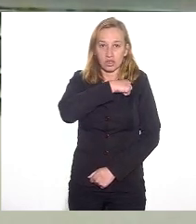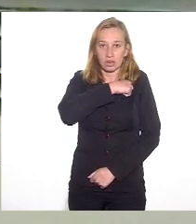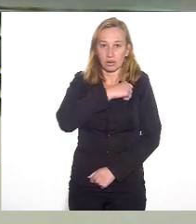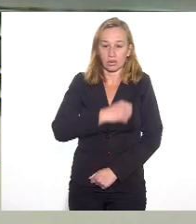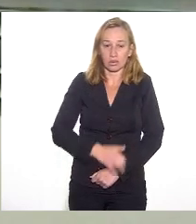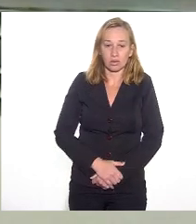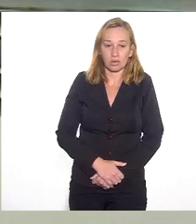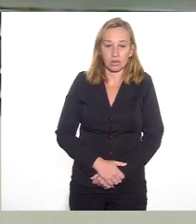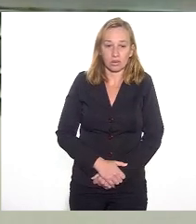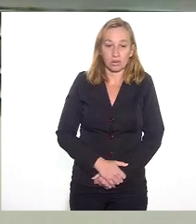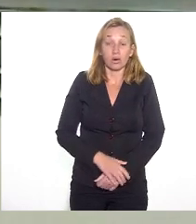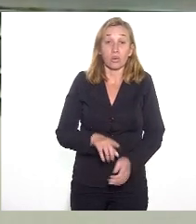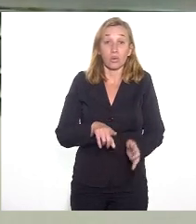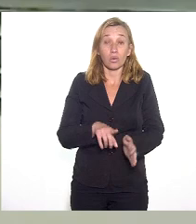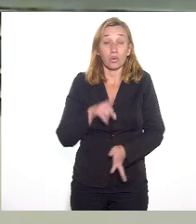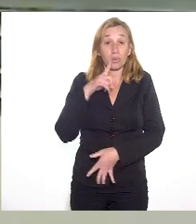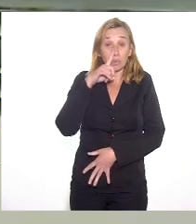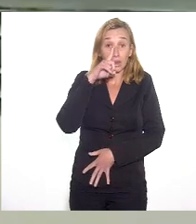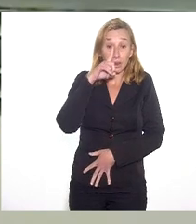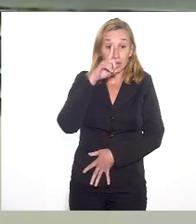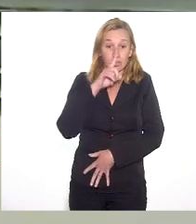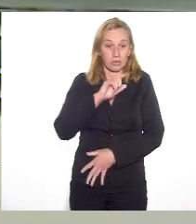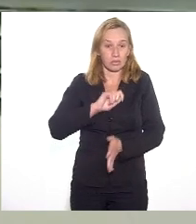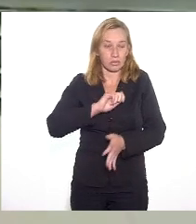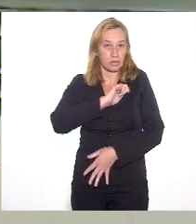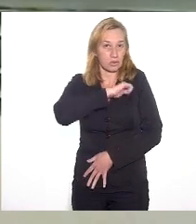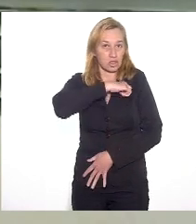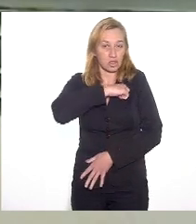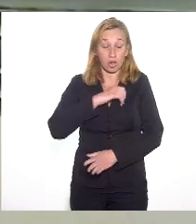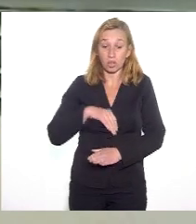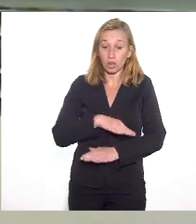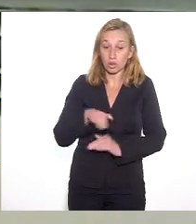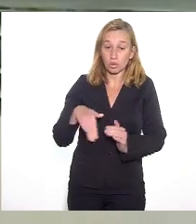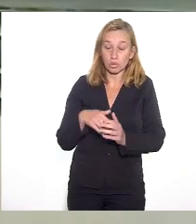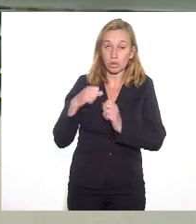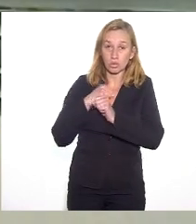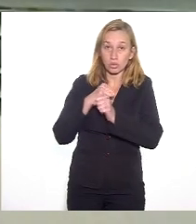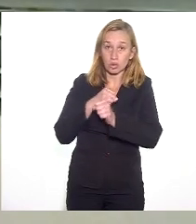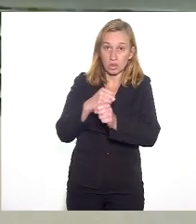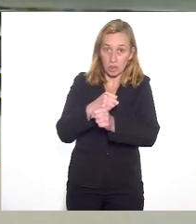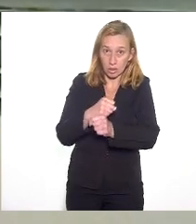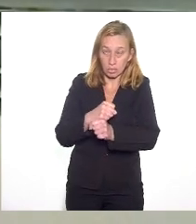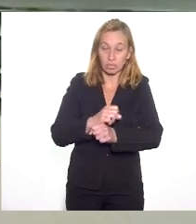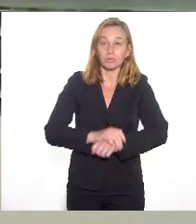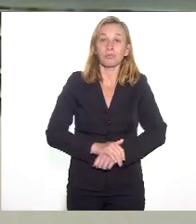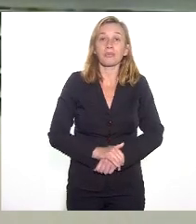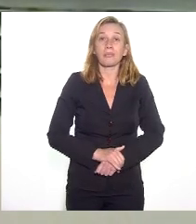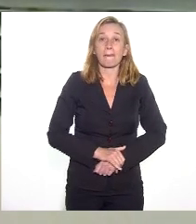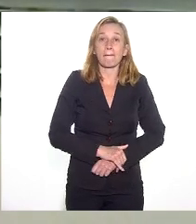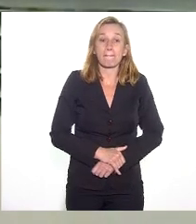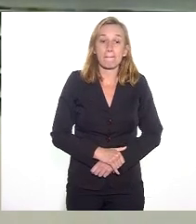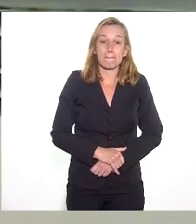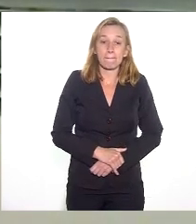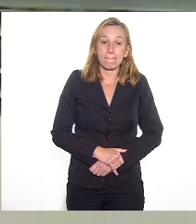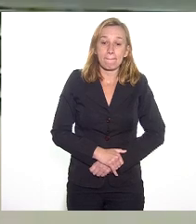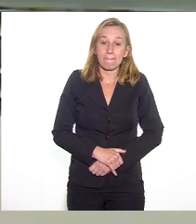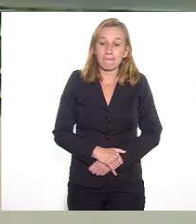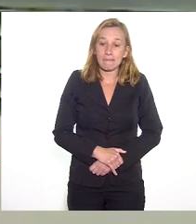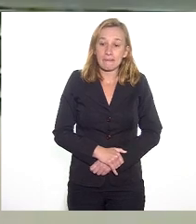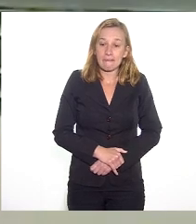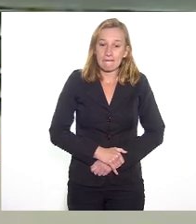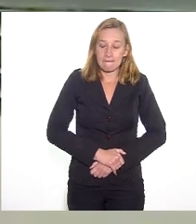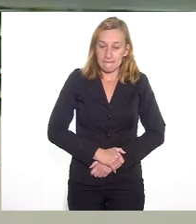O anexo de riscos fiscais, em todos os anos antecedentes, vinha com